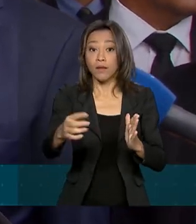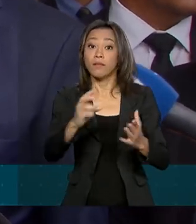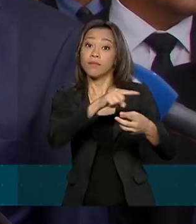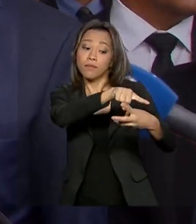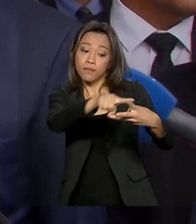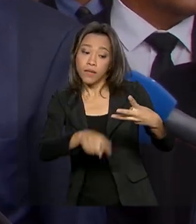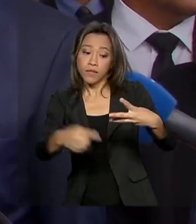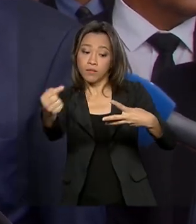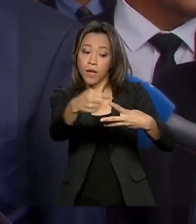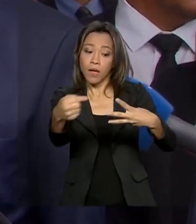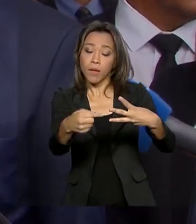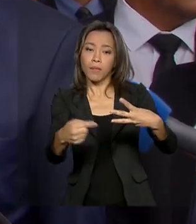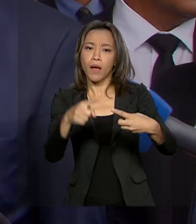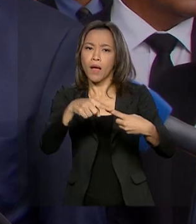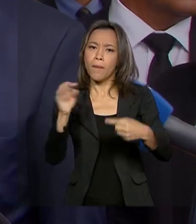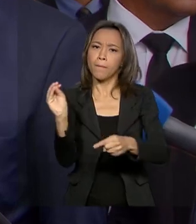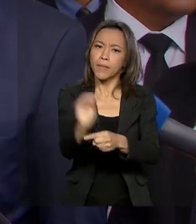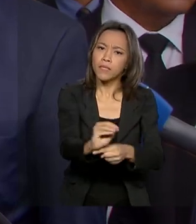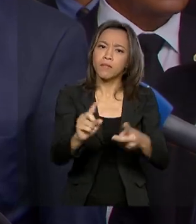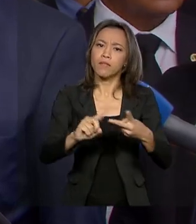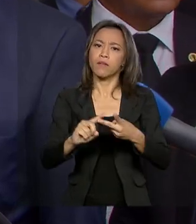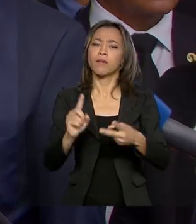gerais, preservar, proteger e desenvolver. Vou ver.